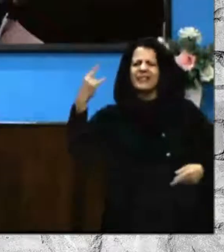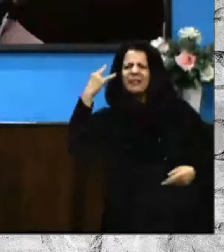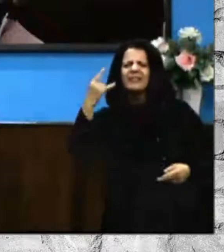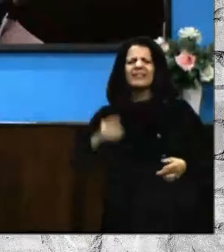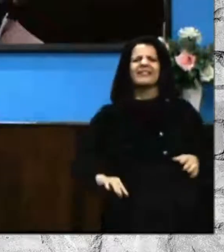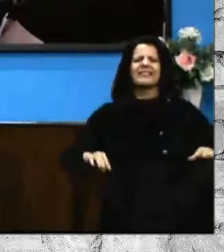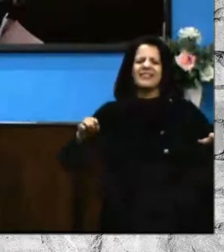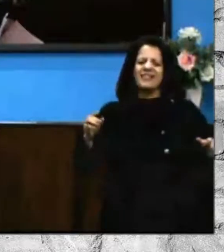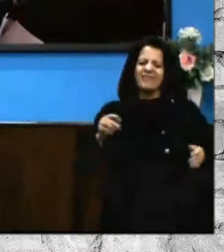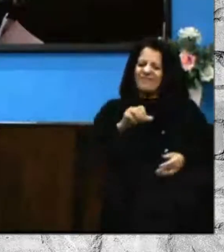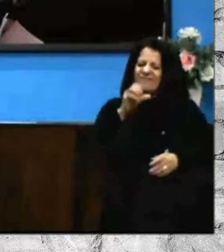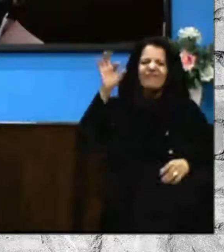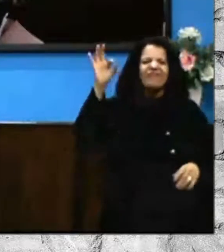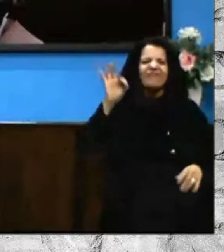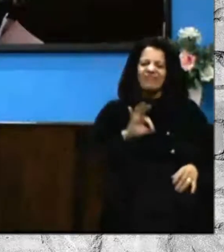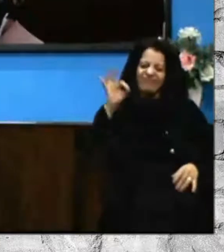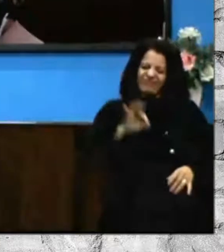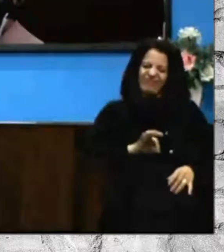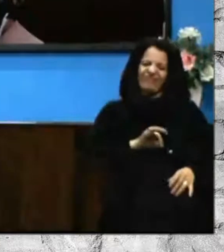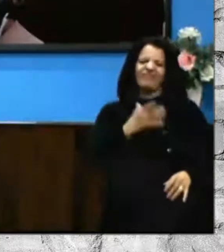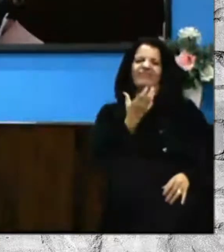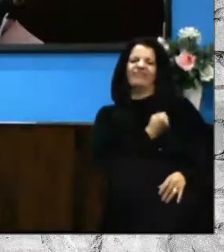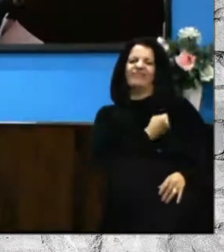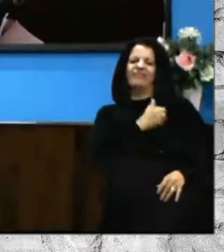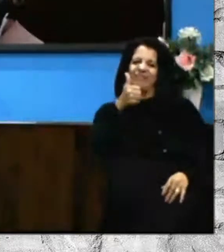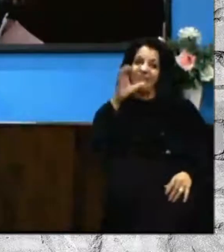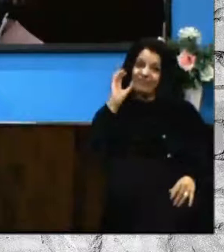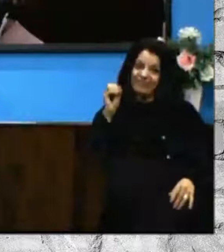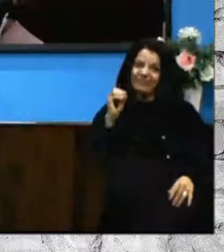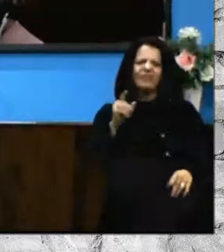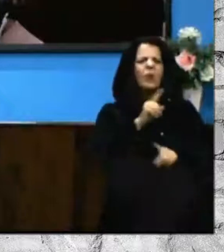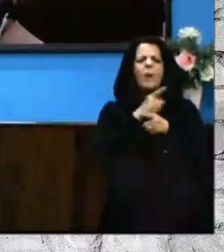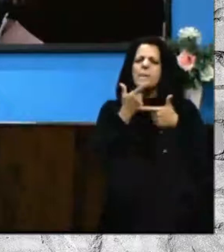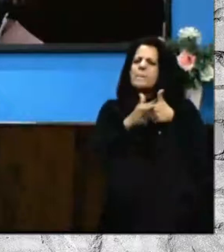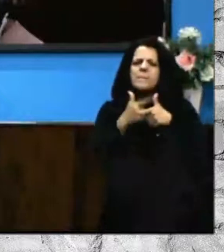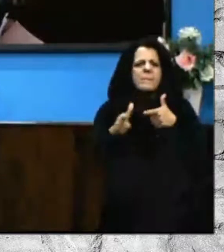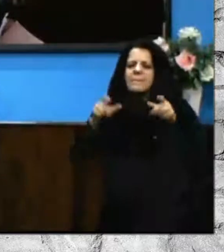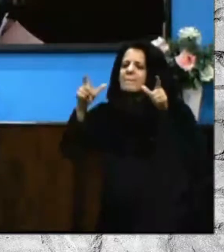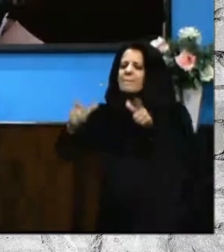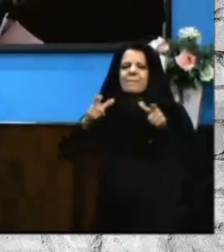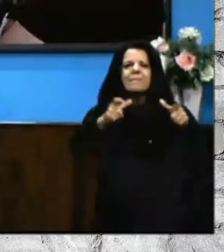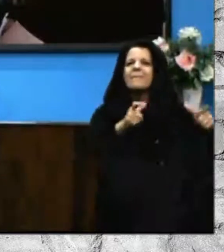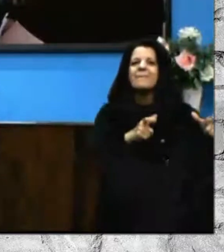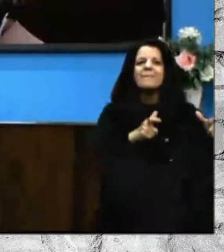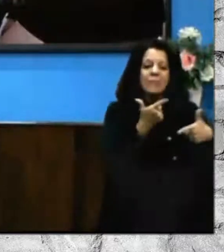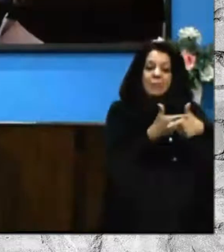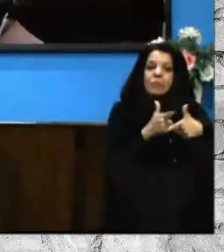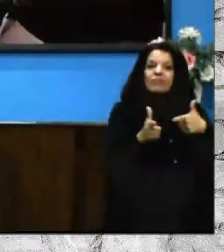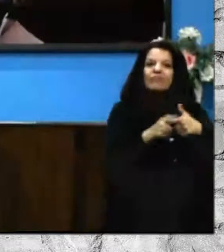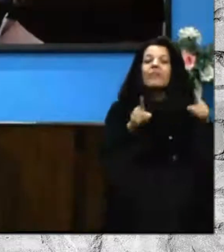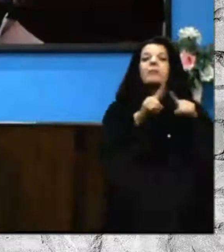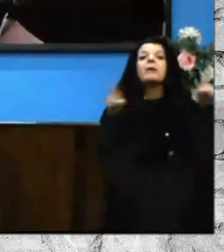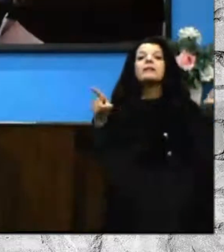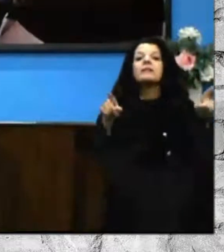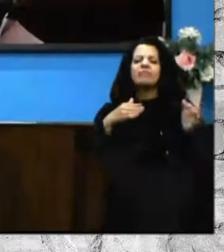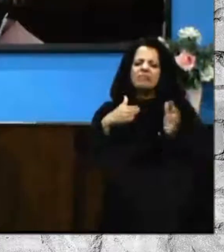foi 100% aprovado. Meu querido, o problema não é o lugar ou a situação, mas é quem está